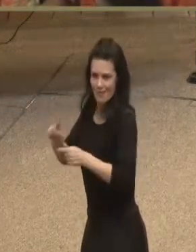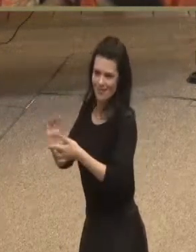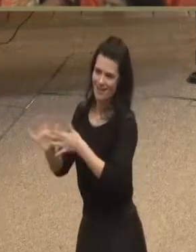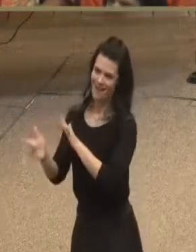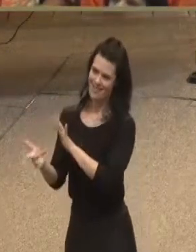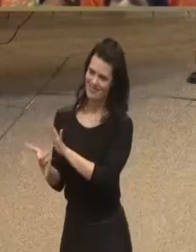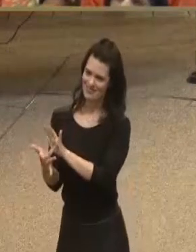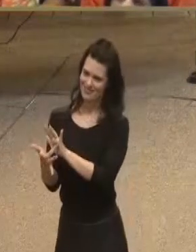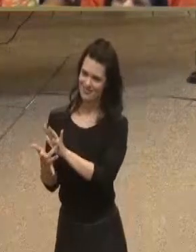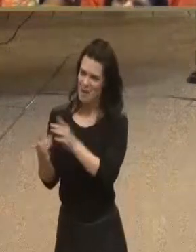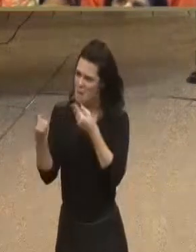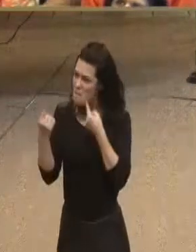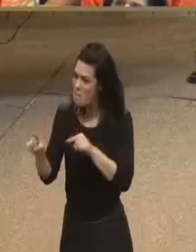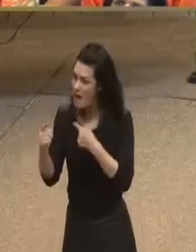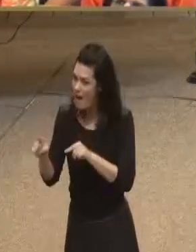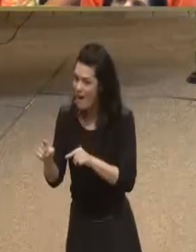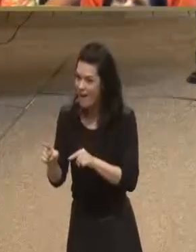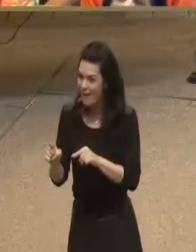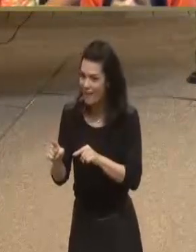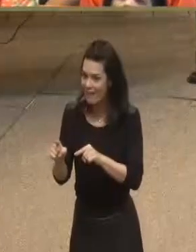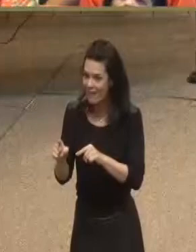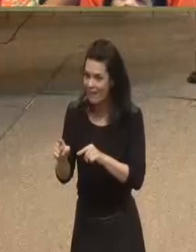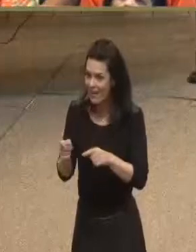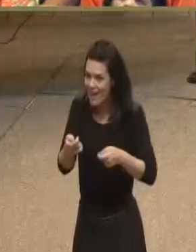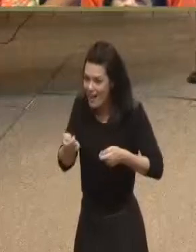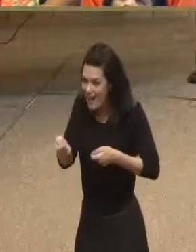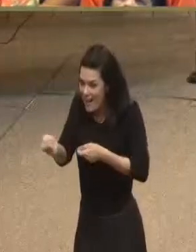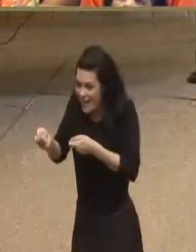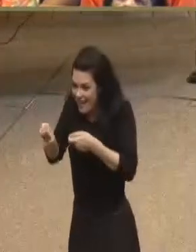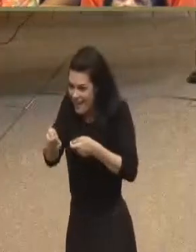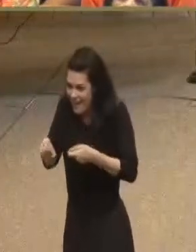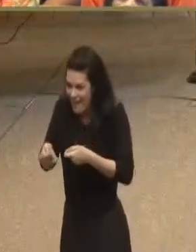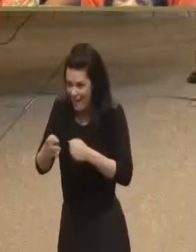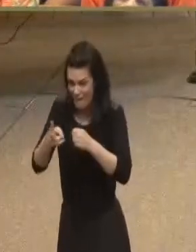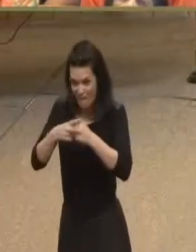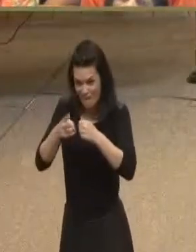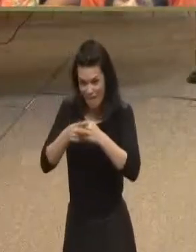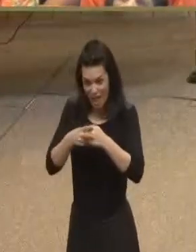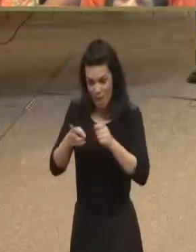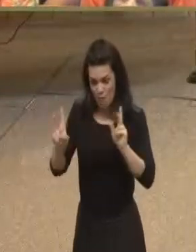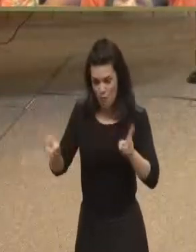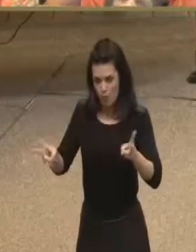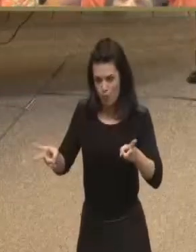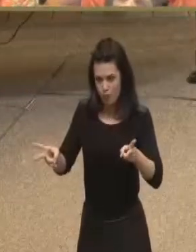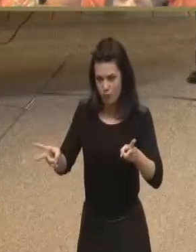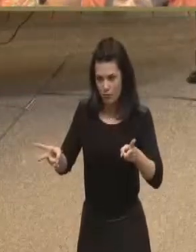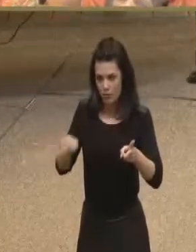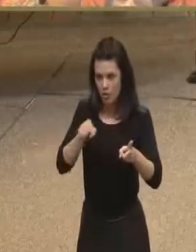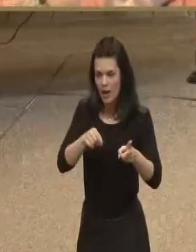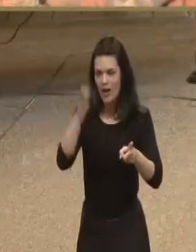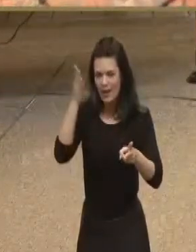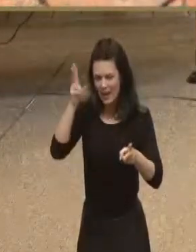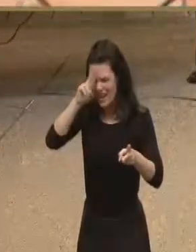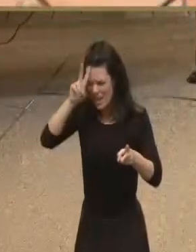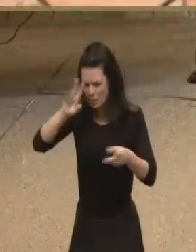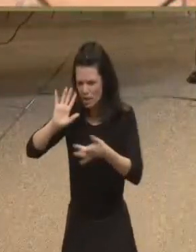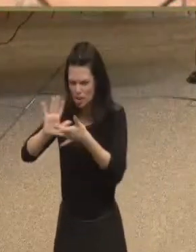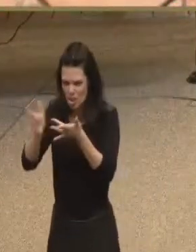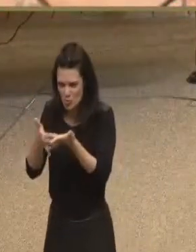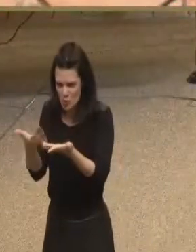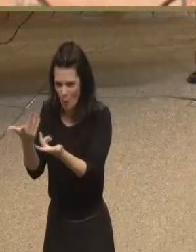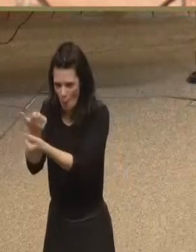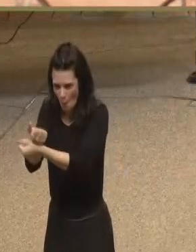mesmo verbo que nós encontramos em Mateus capítulo 4, quando diz que o Senhor Jesus foi levado pelo Espírito Santo ao deserto para